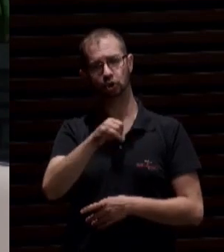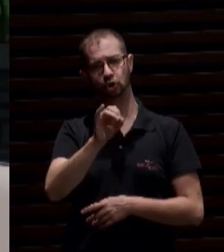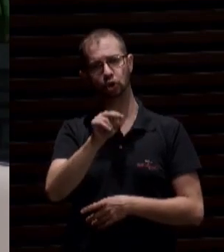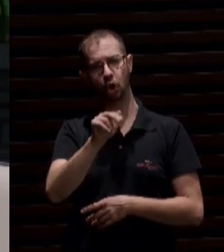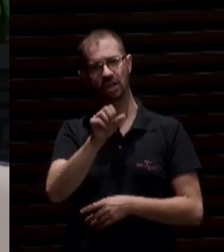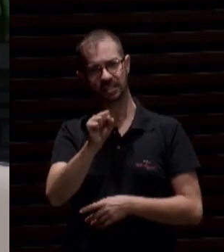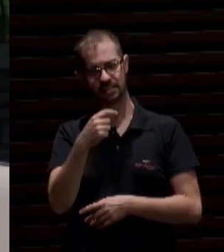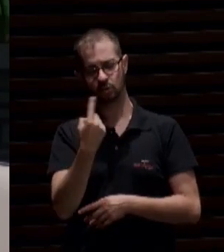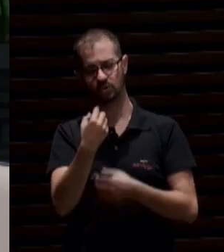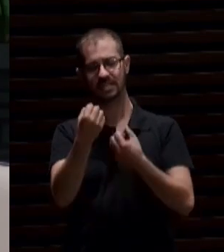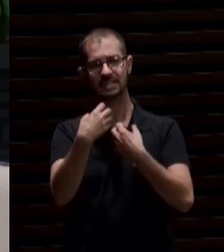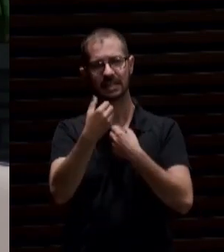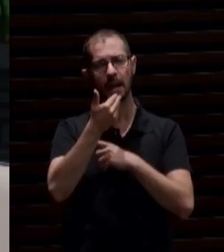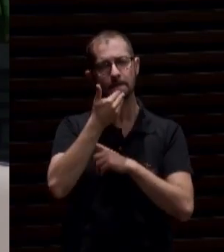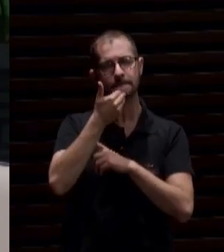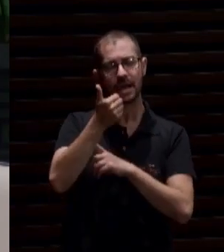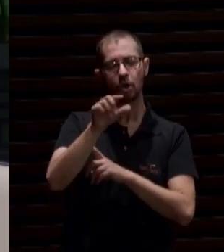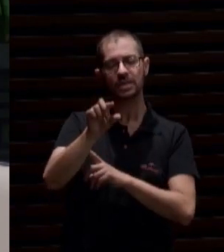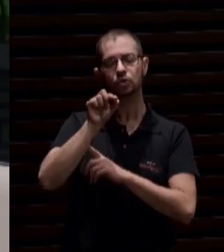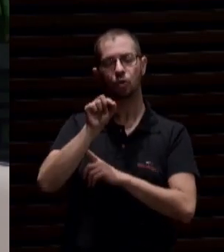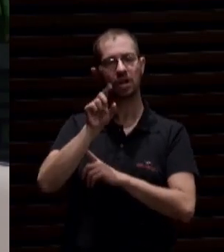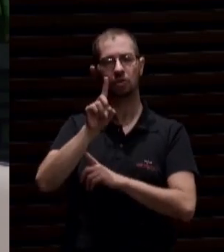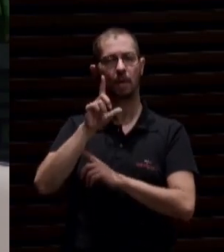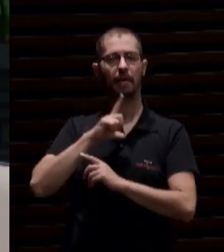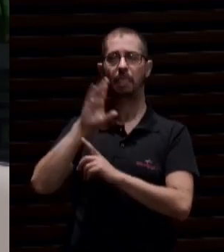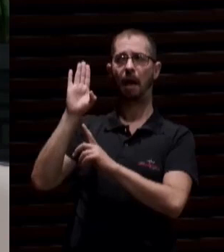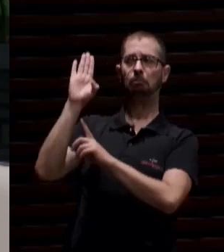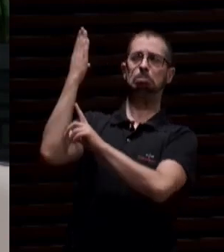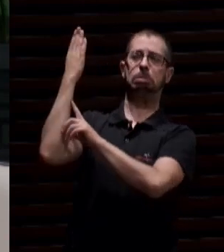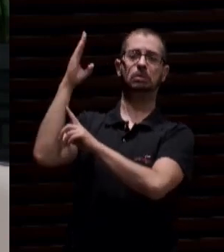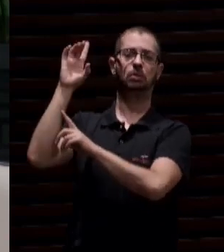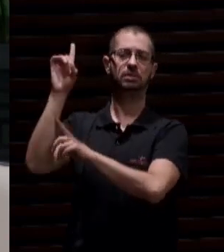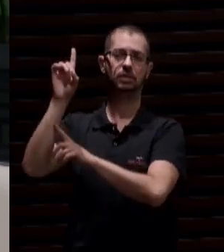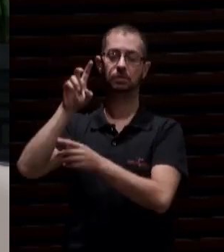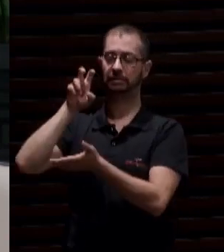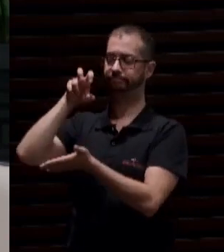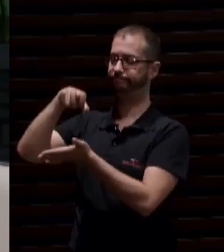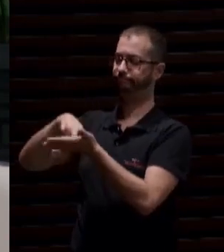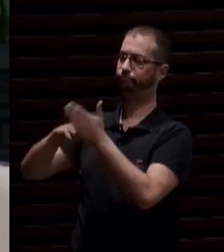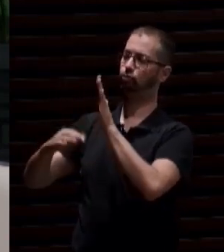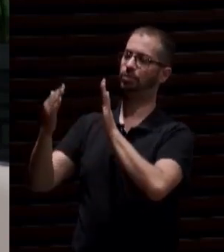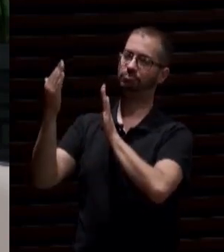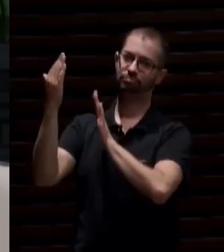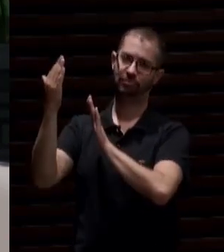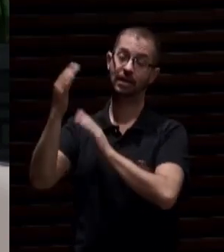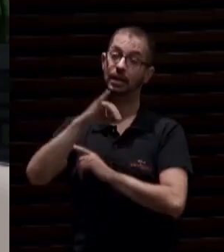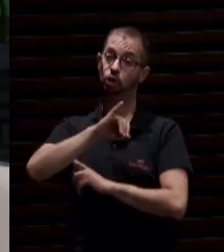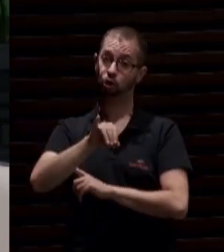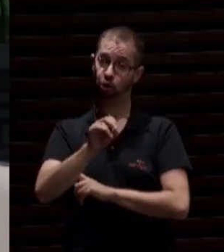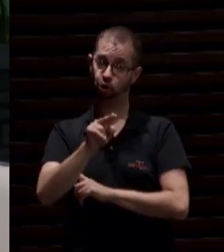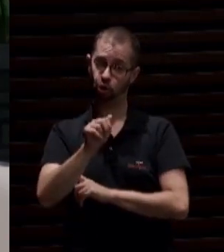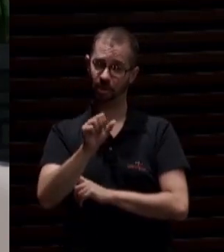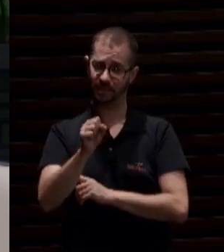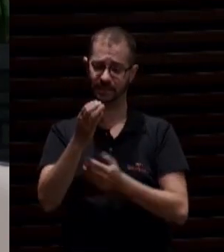melhor decisão do homem não é dar as costas para Deus, mas é se colocar de joelhos. E se Jonas capítulo 1,